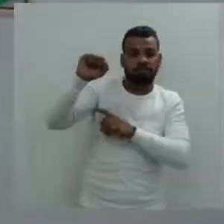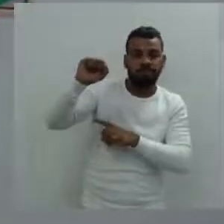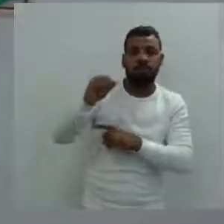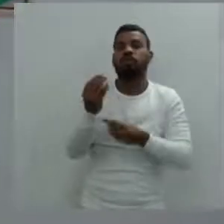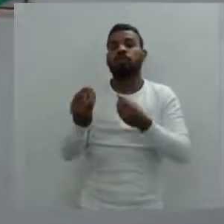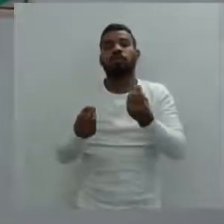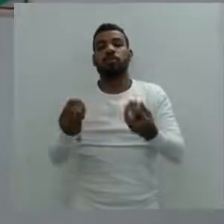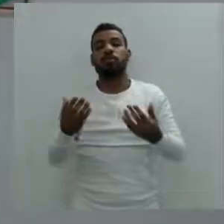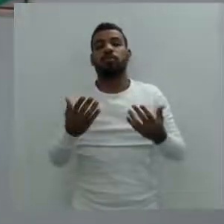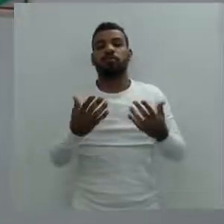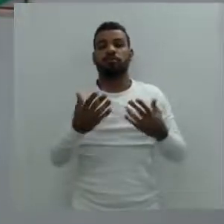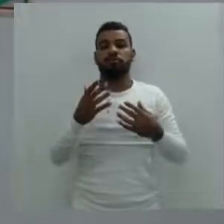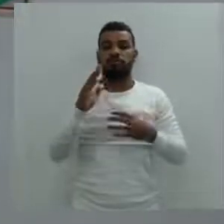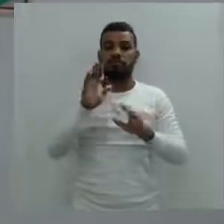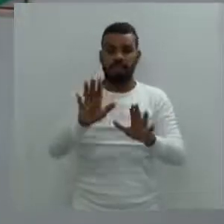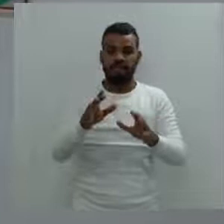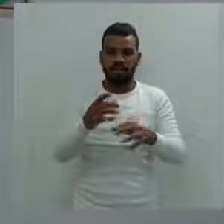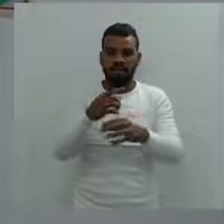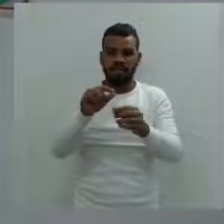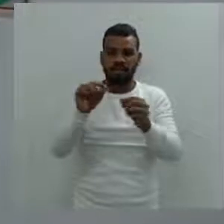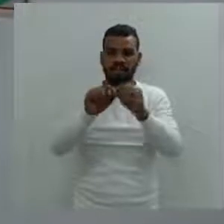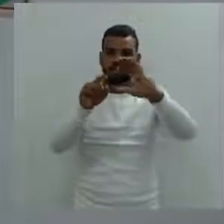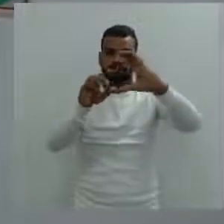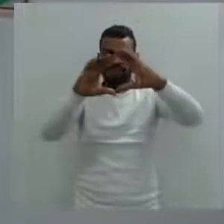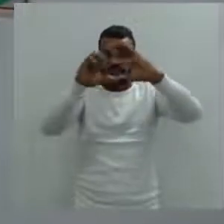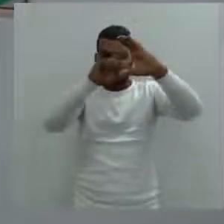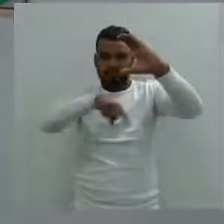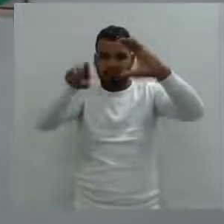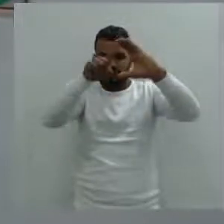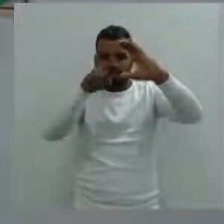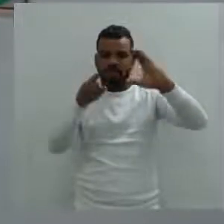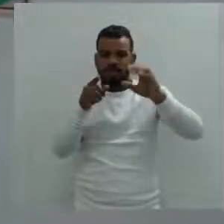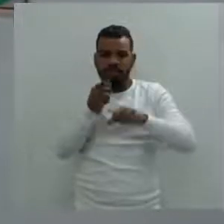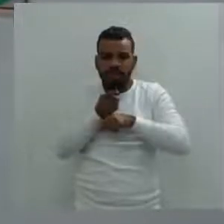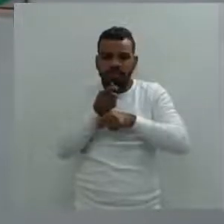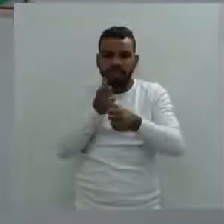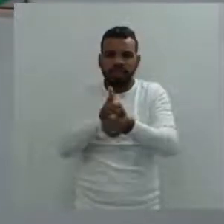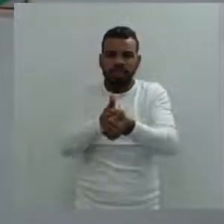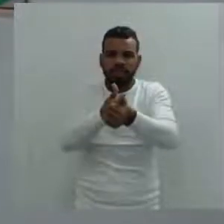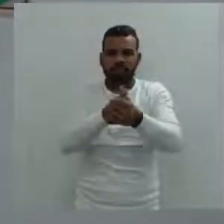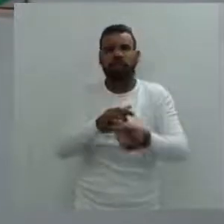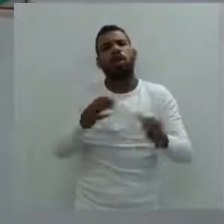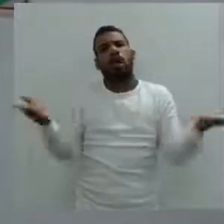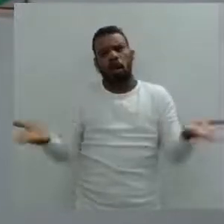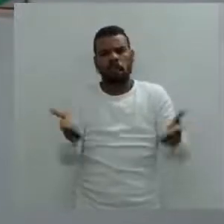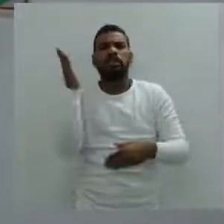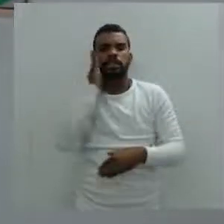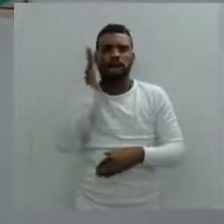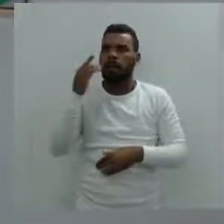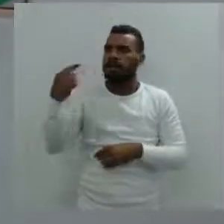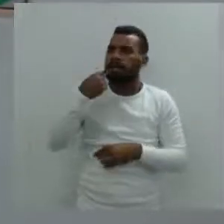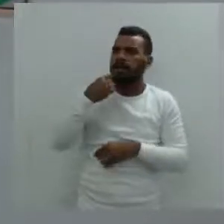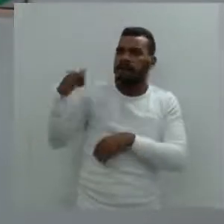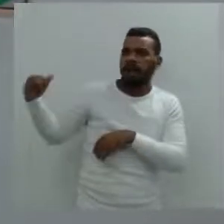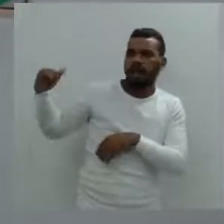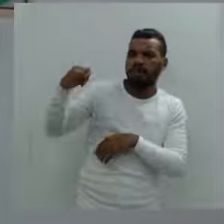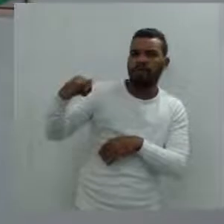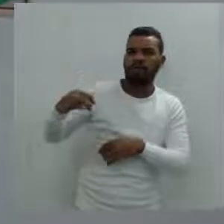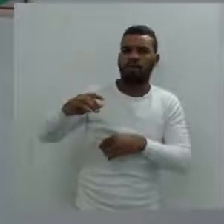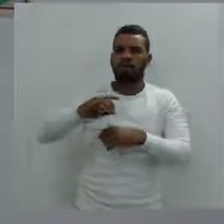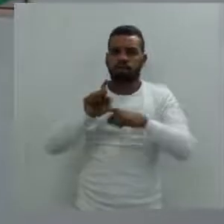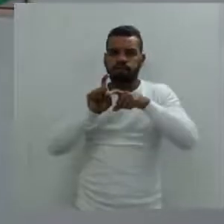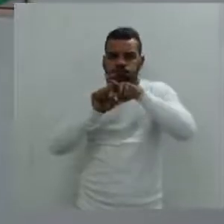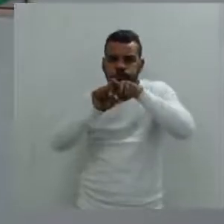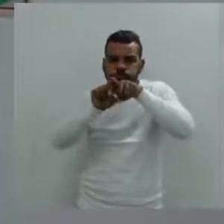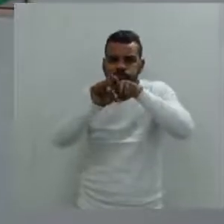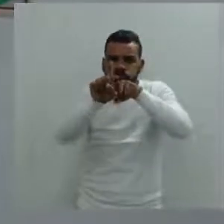não tinha na época radar. Hoje a gente sabe quando um navio está se aproximando, um avião está se aproximando, mas quem criou